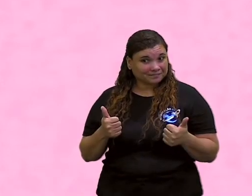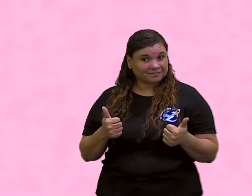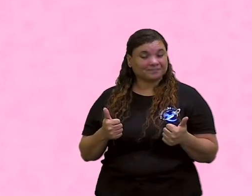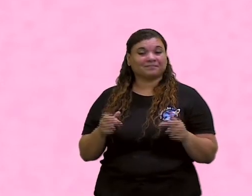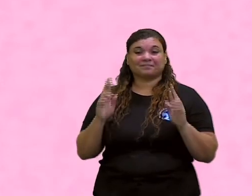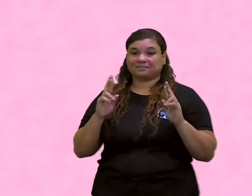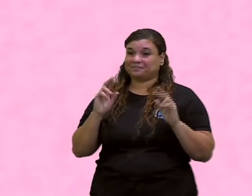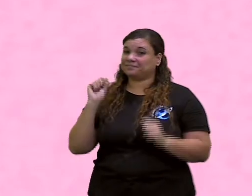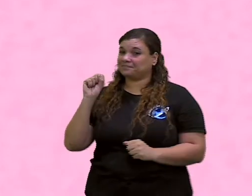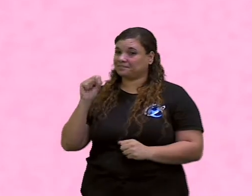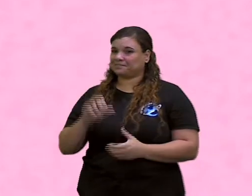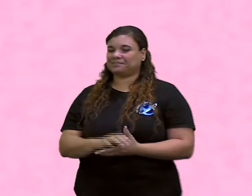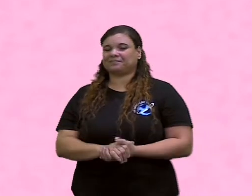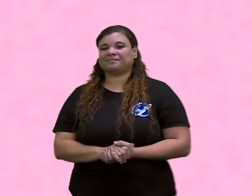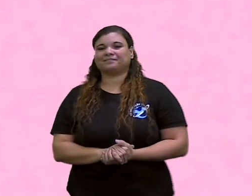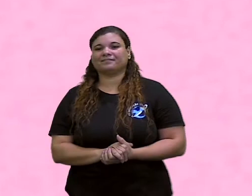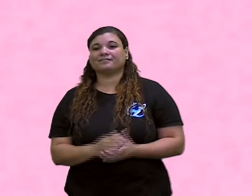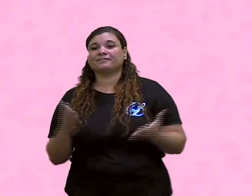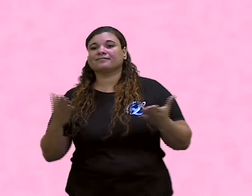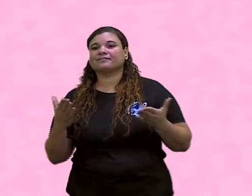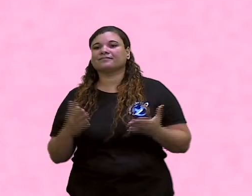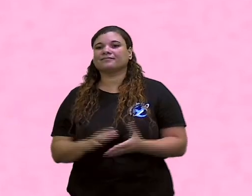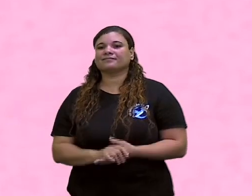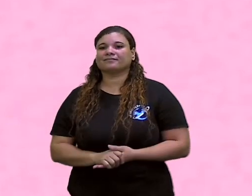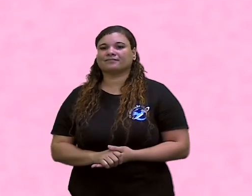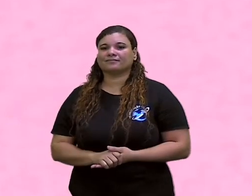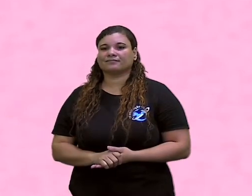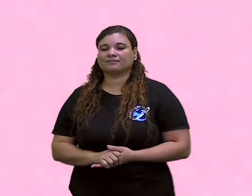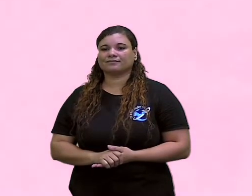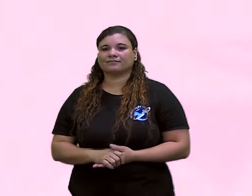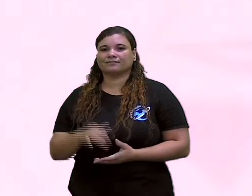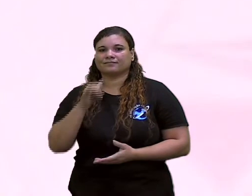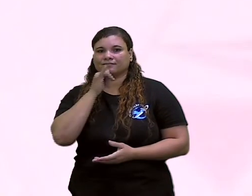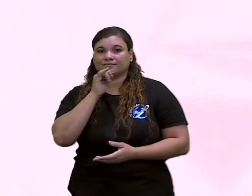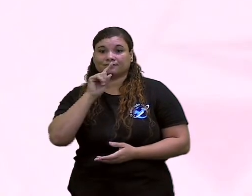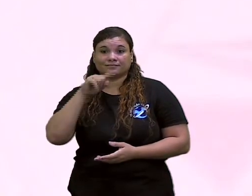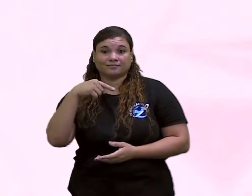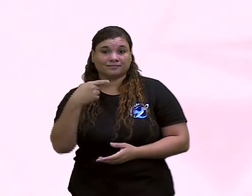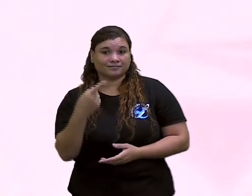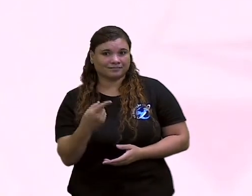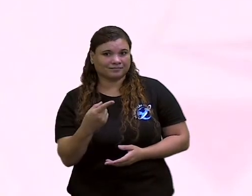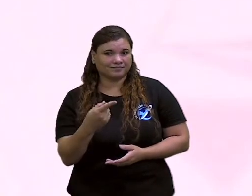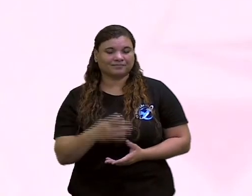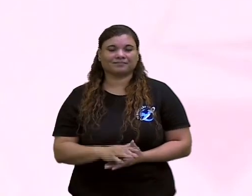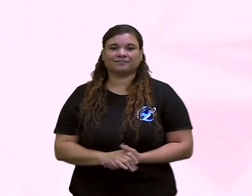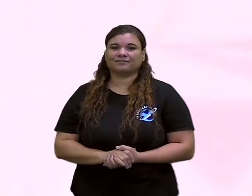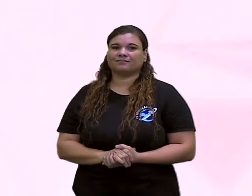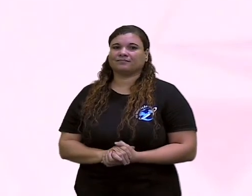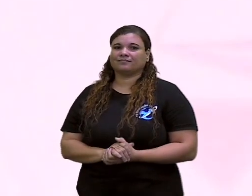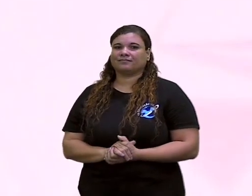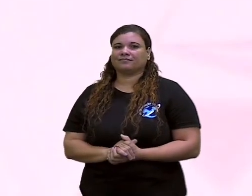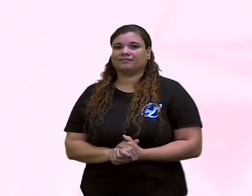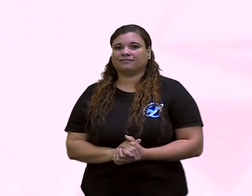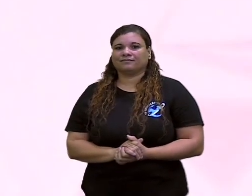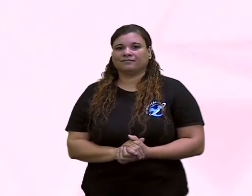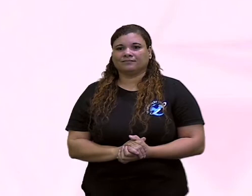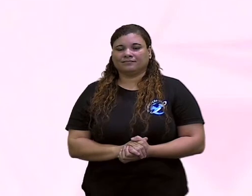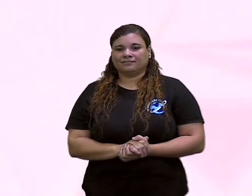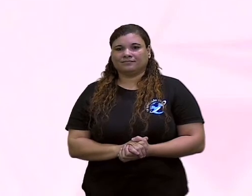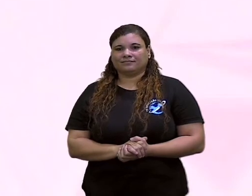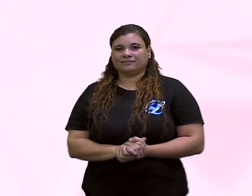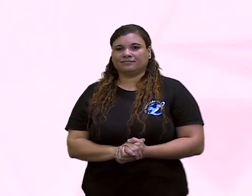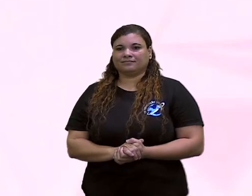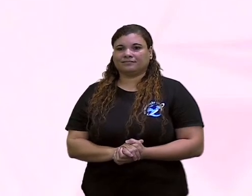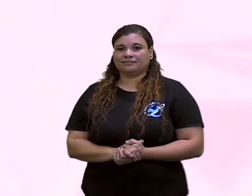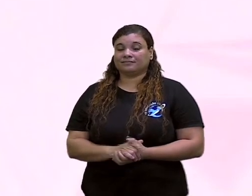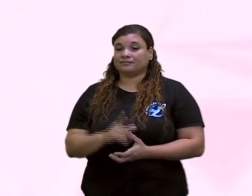espero que sim. Agora, teremos um outro exemplo aqui. E, na verdade, teremos um exemplo e aí a